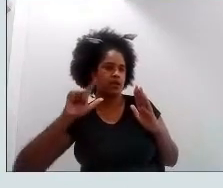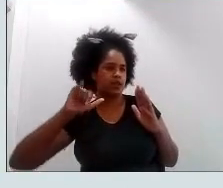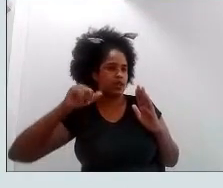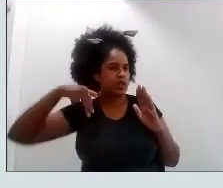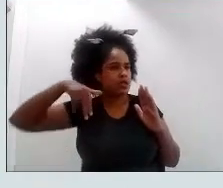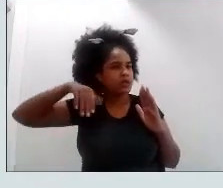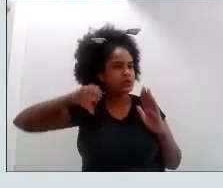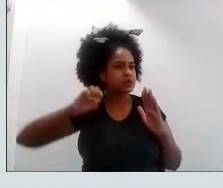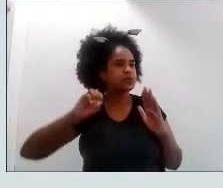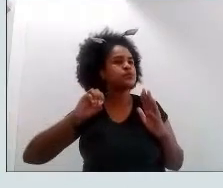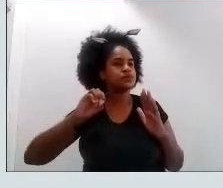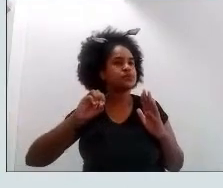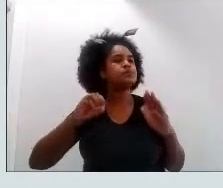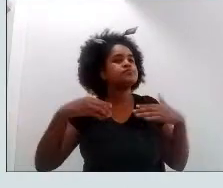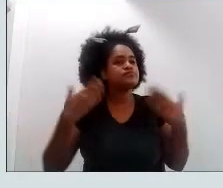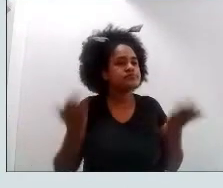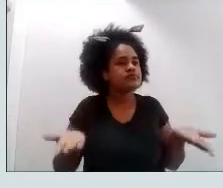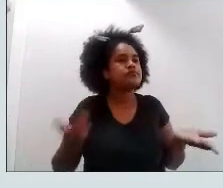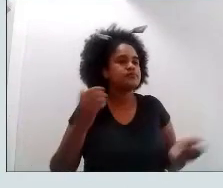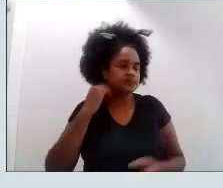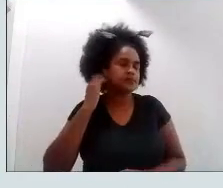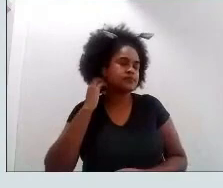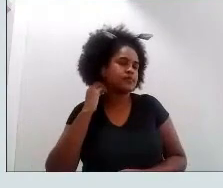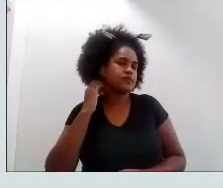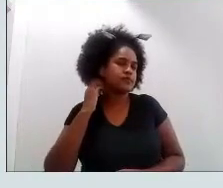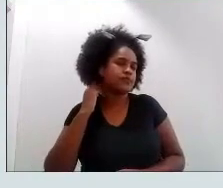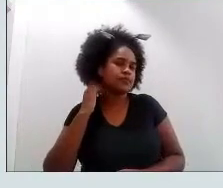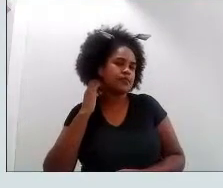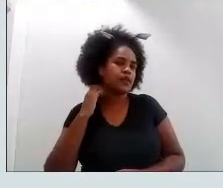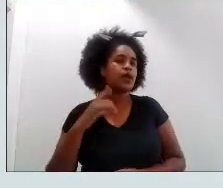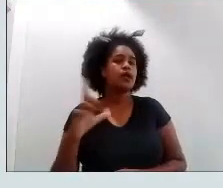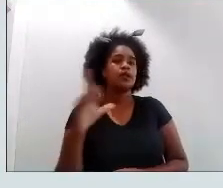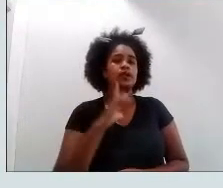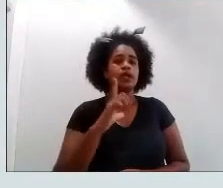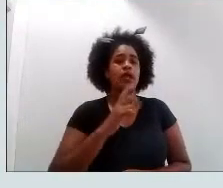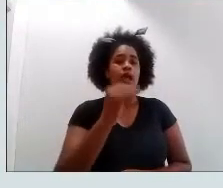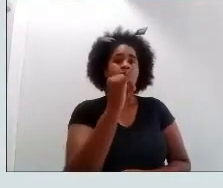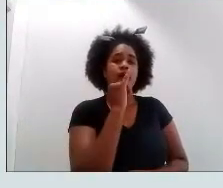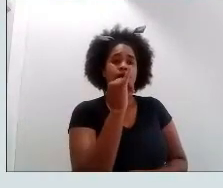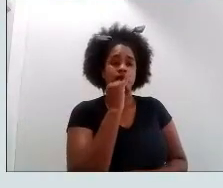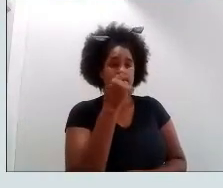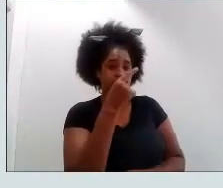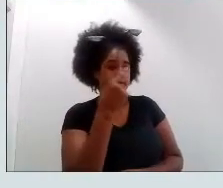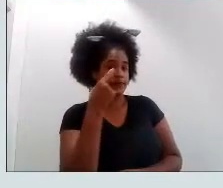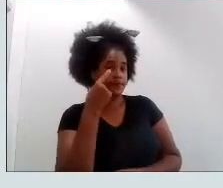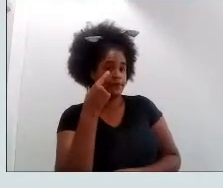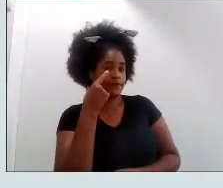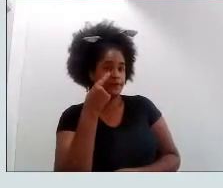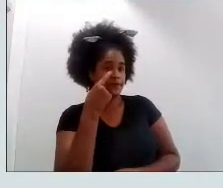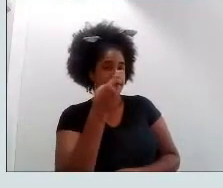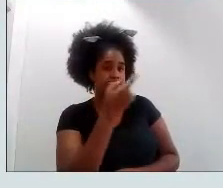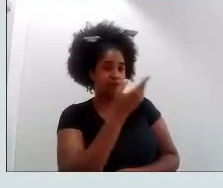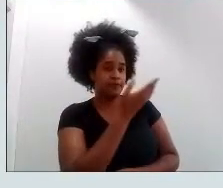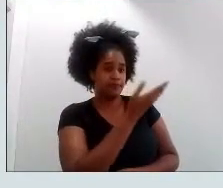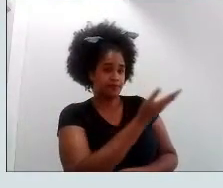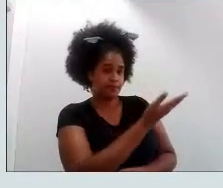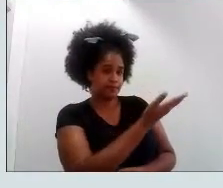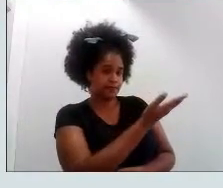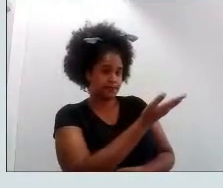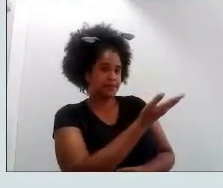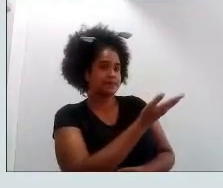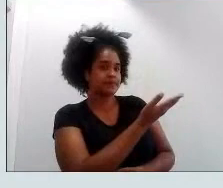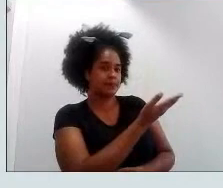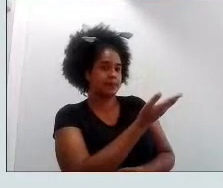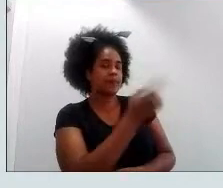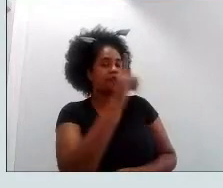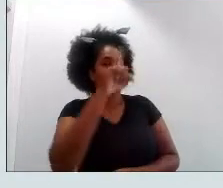E aqui a gente tem um exemplo, né, dos registros que a gente encontra nesse período. Esse é um